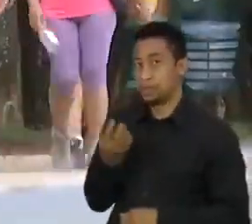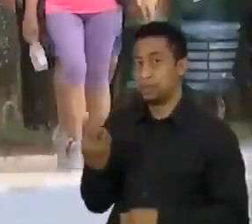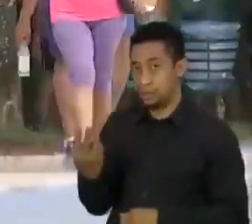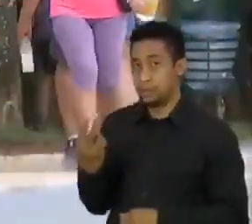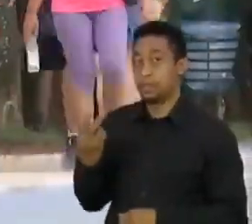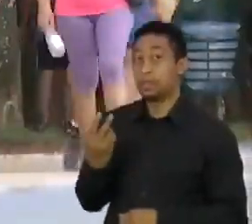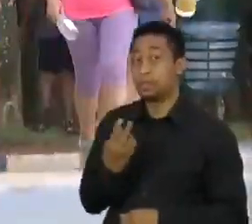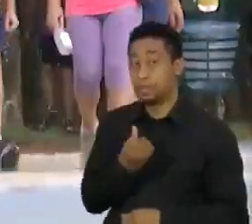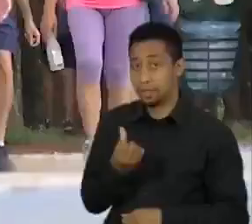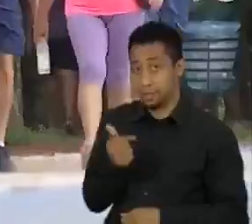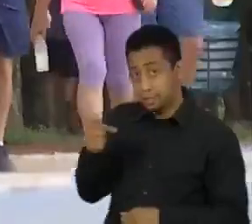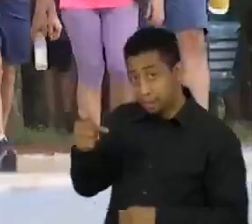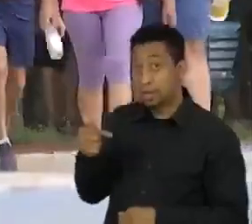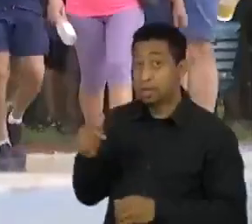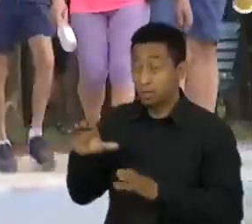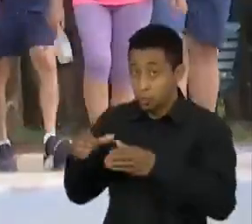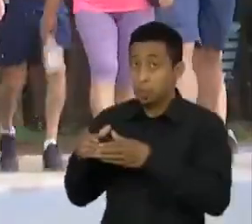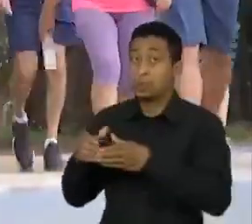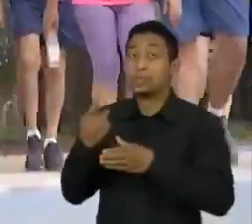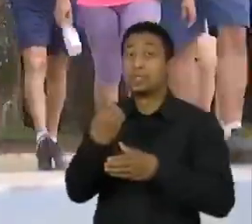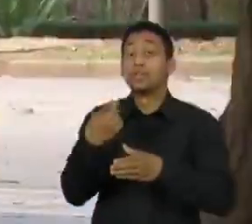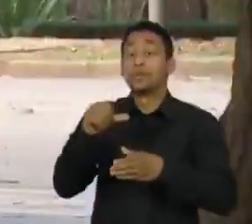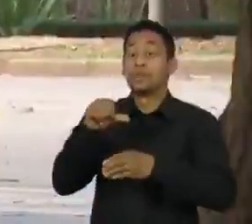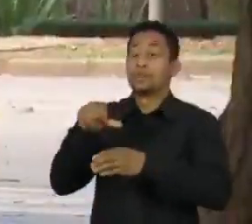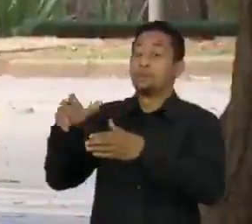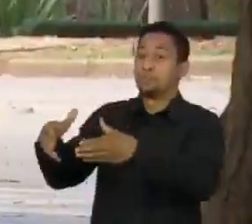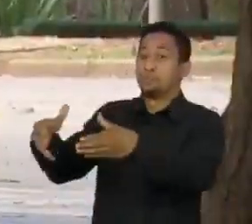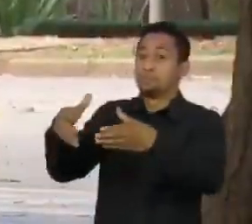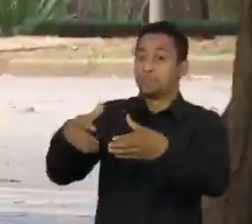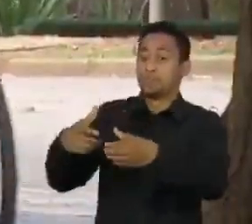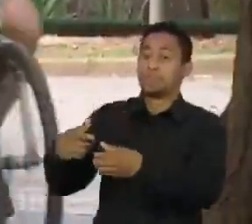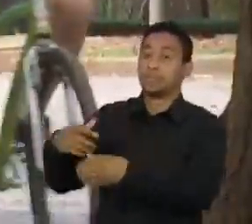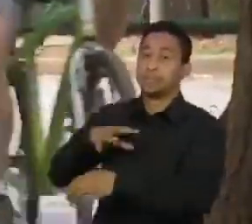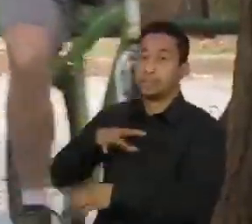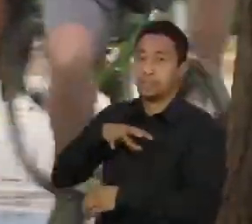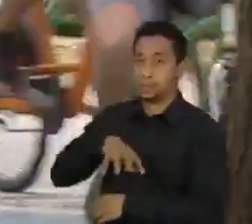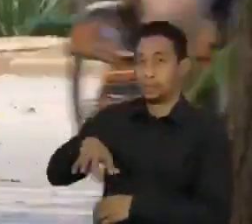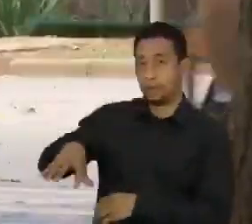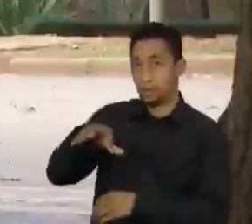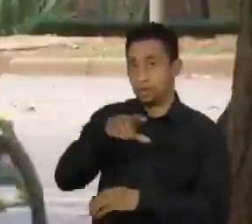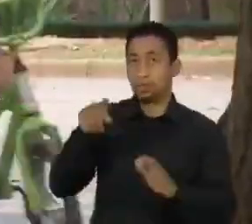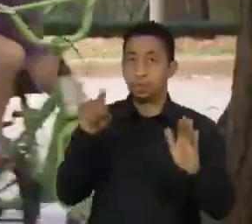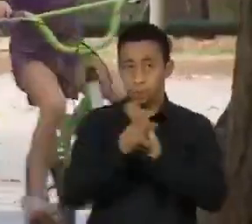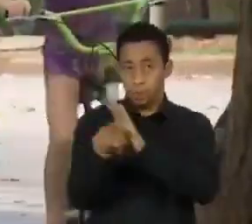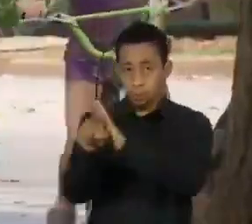3.667 brasileiros em 190 cidades a margem de erro é de dois pontos percentuais